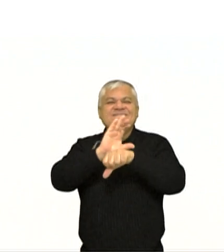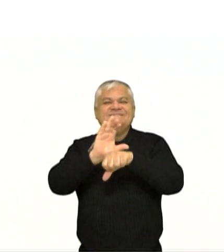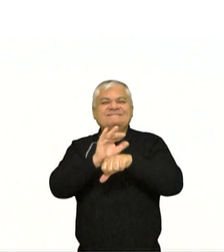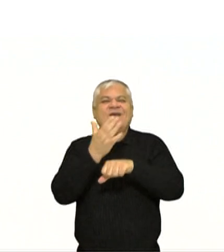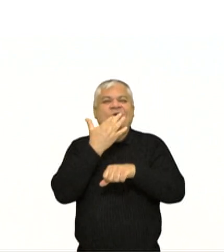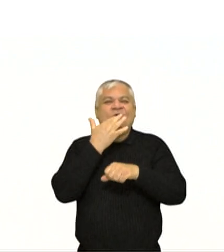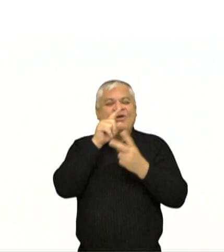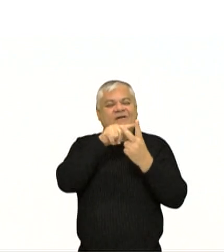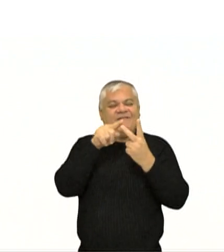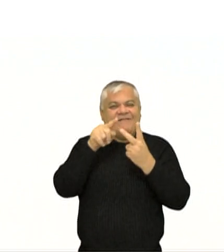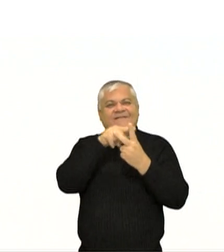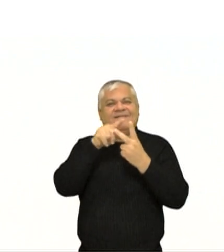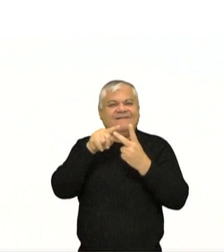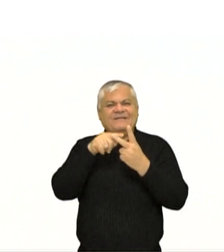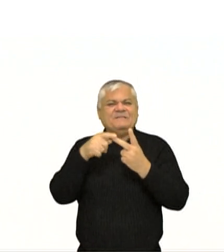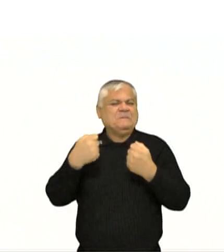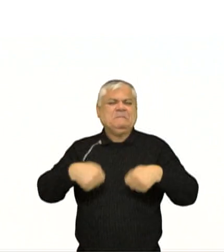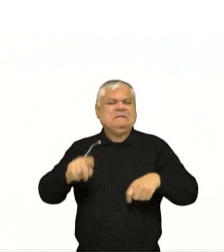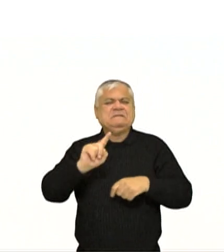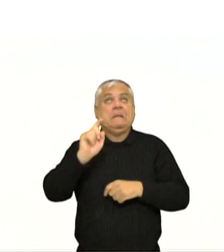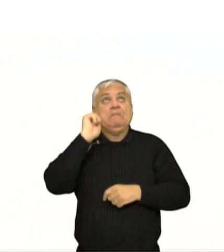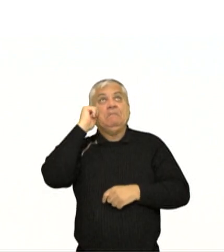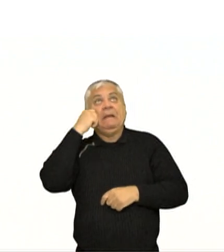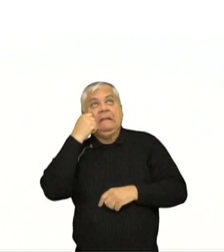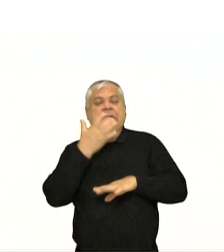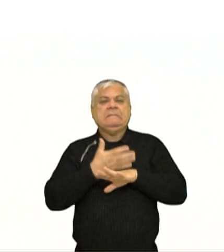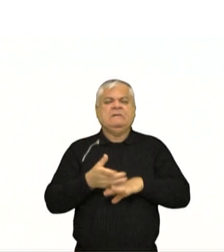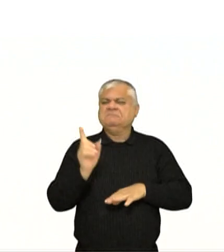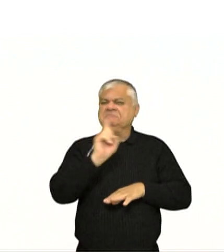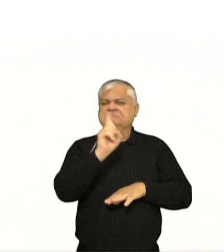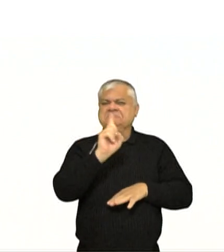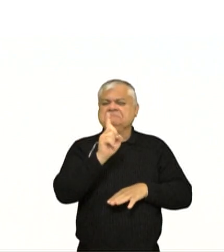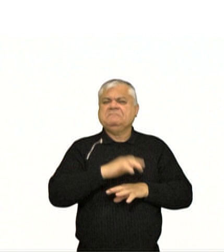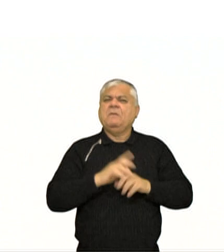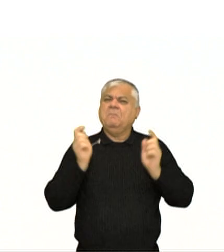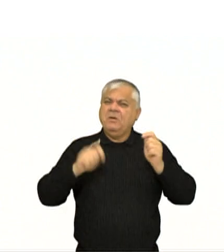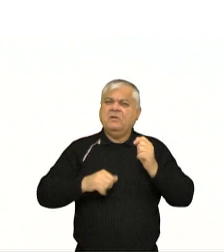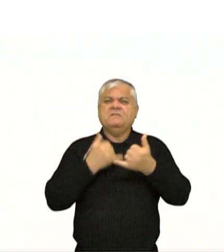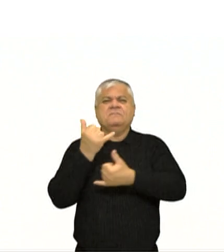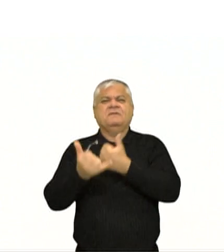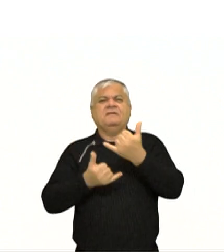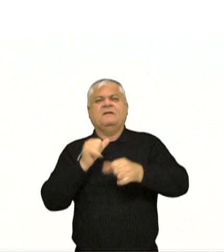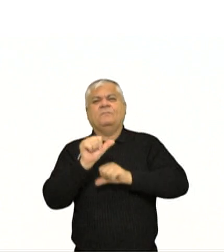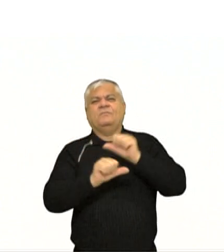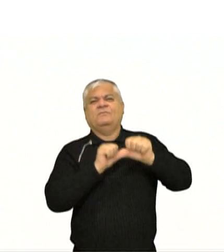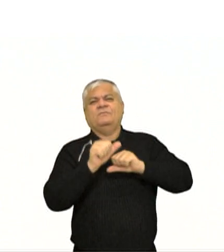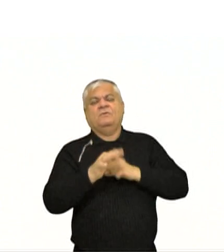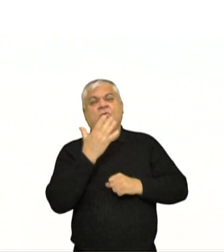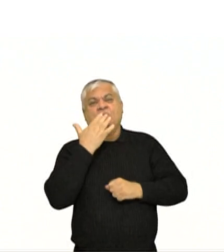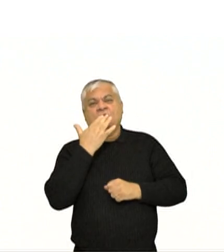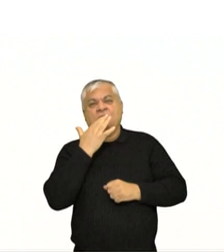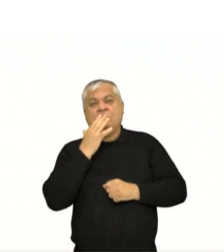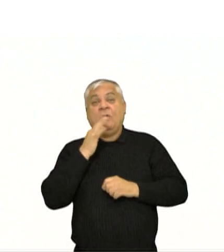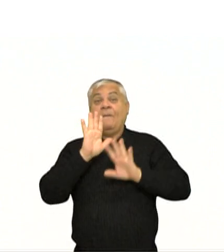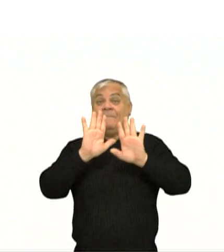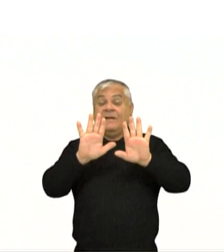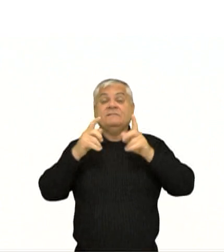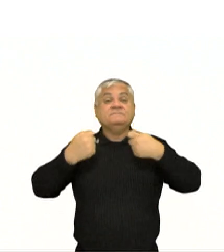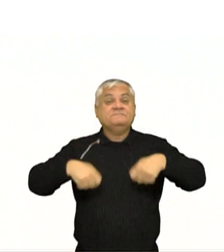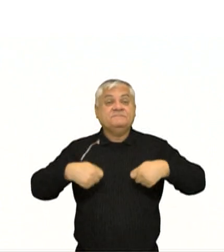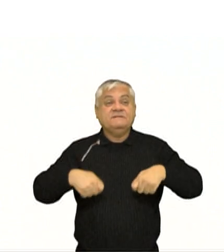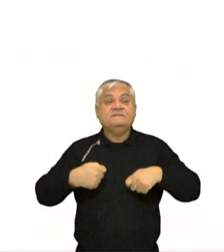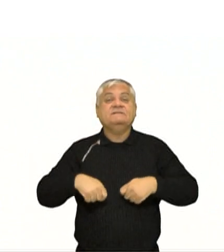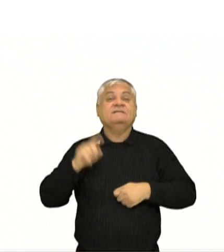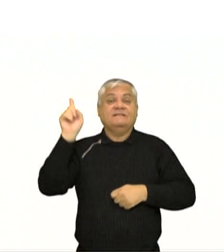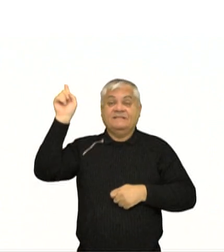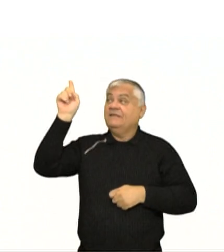Aquilo que eu falei das cores. Não precisa necessariamente ser preto e branco. A gente pode brincar um pouquinho com as cores. Só o que nós precisamos é ter